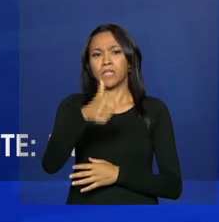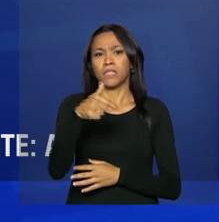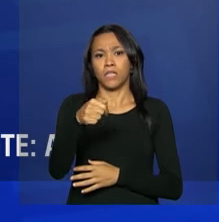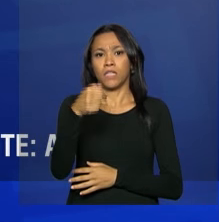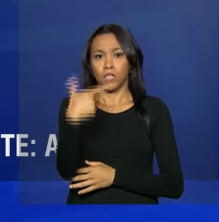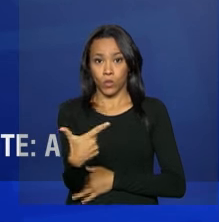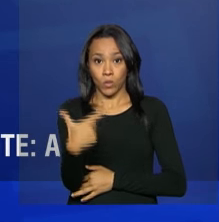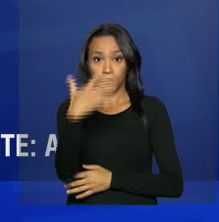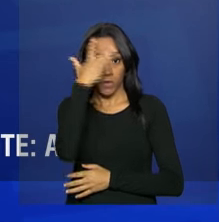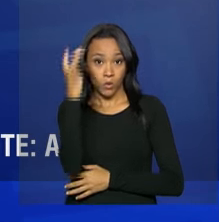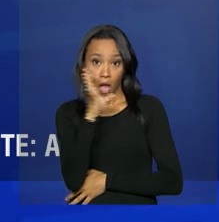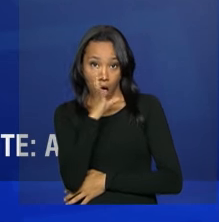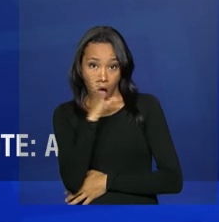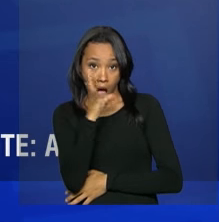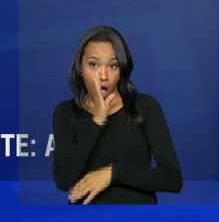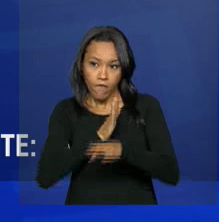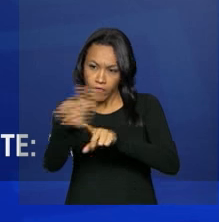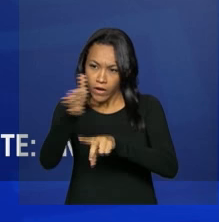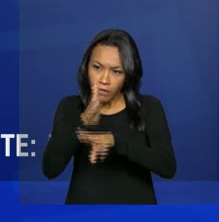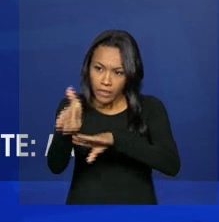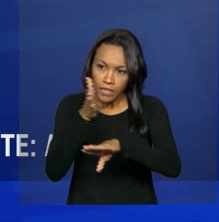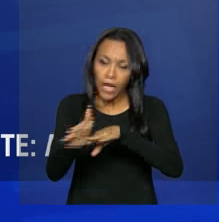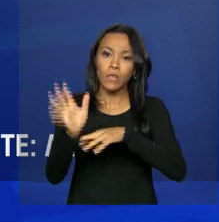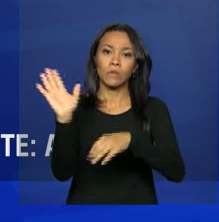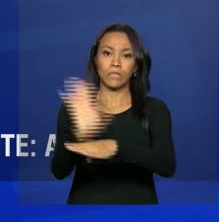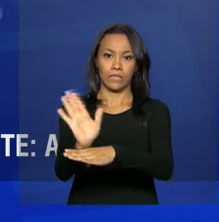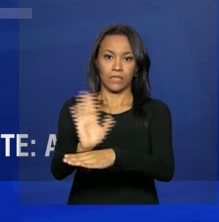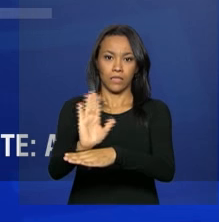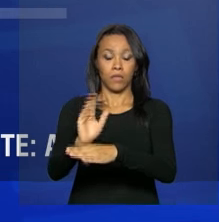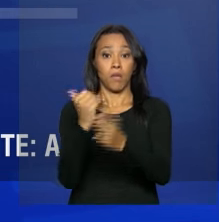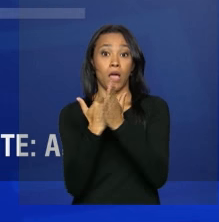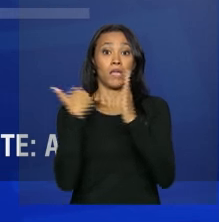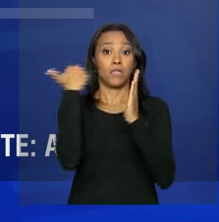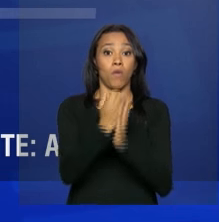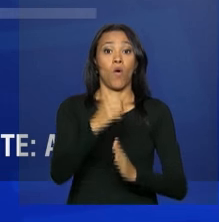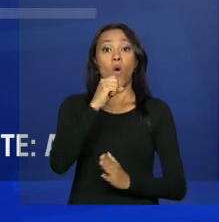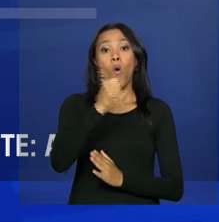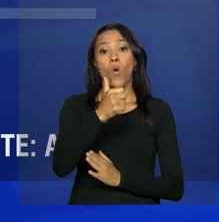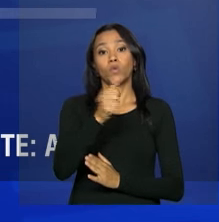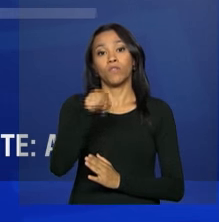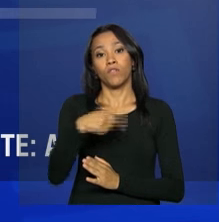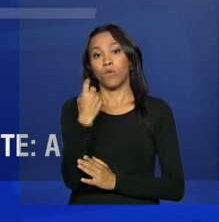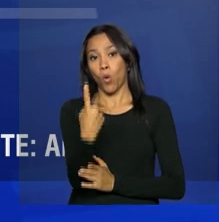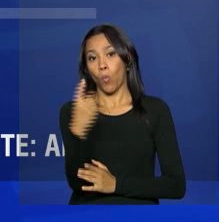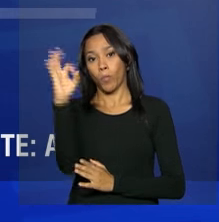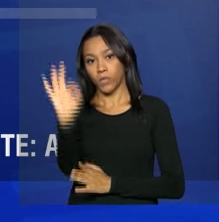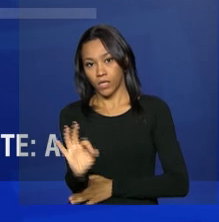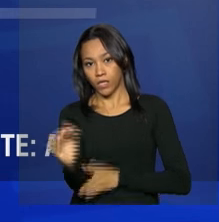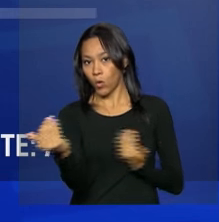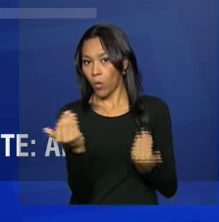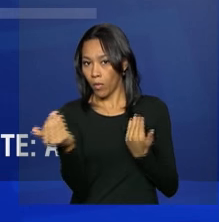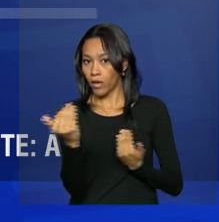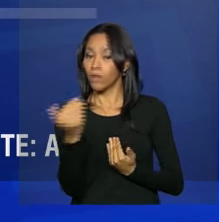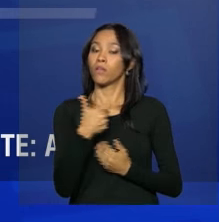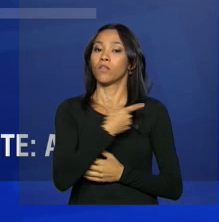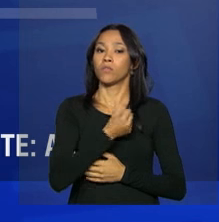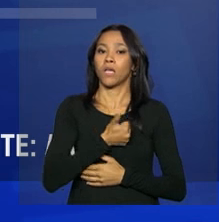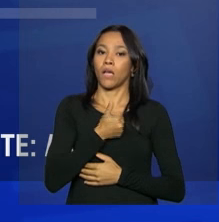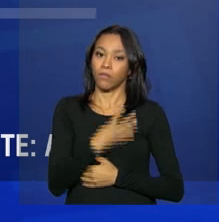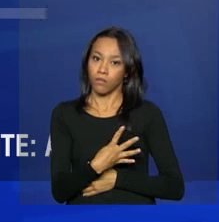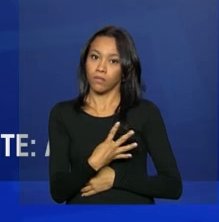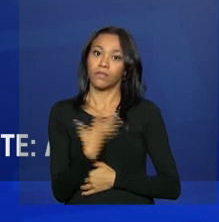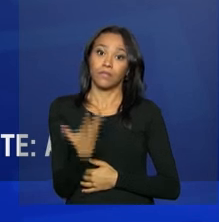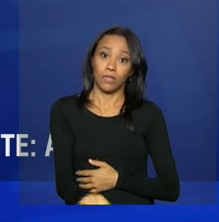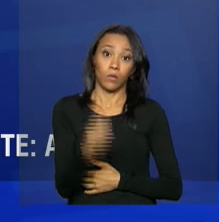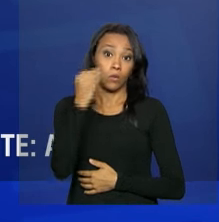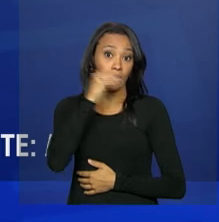milhões de espectadores frequentaram o cinema, um crescimento de 11,1% em relação a 2014. A